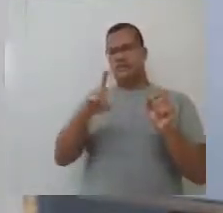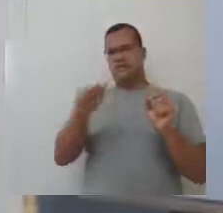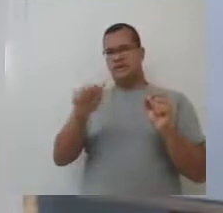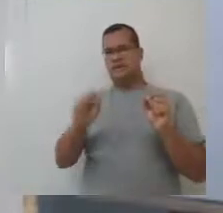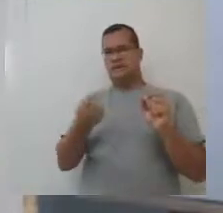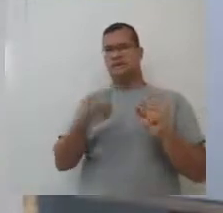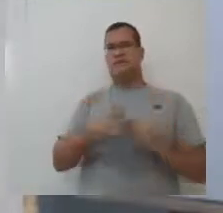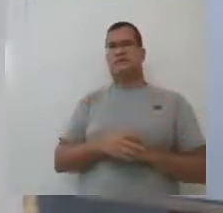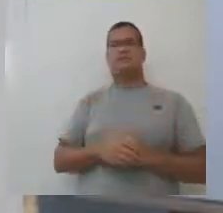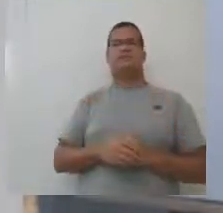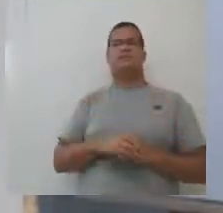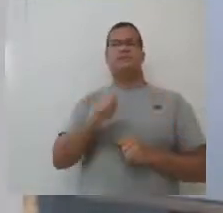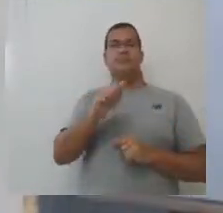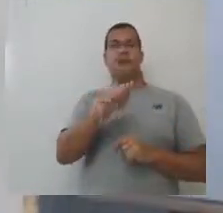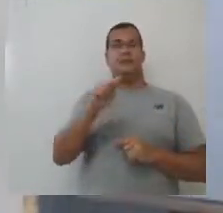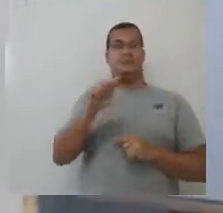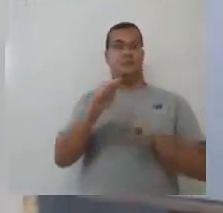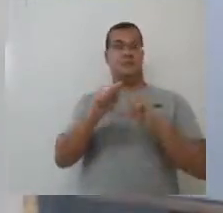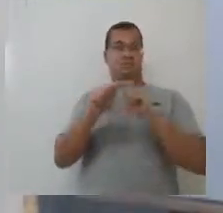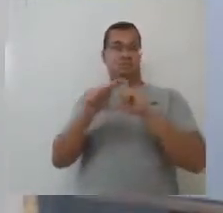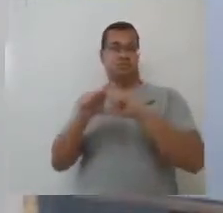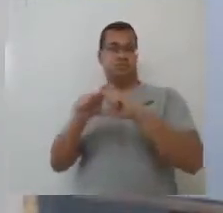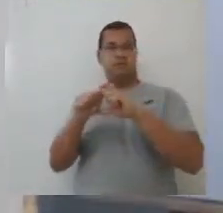ter azinho.